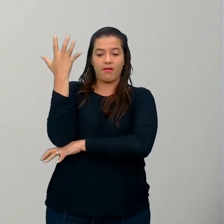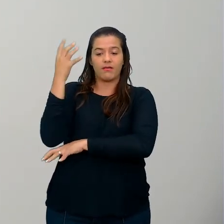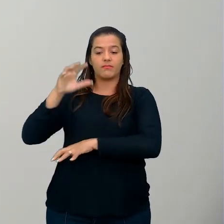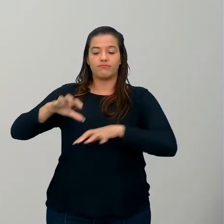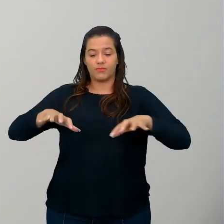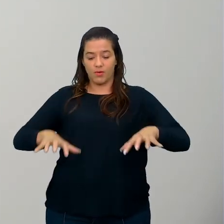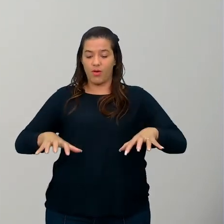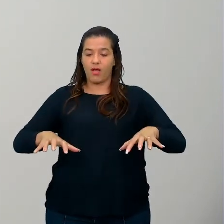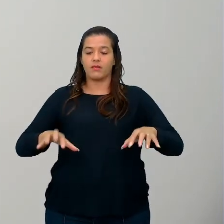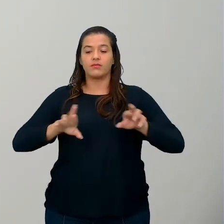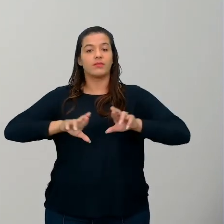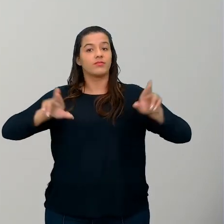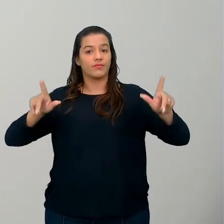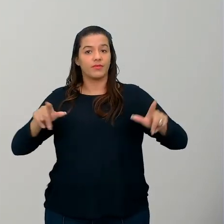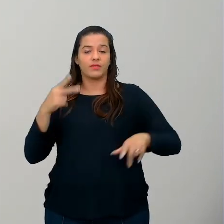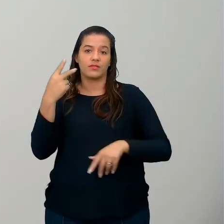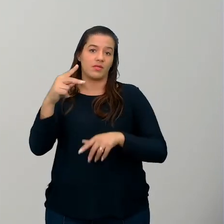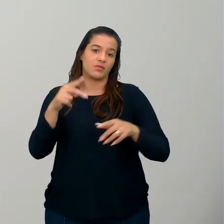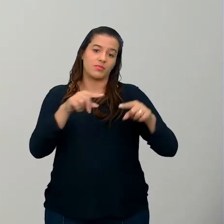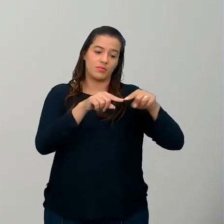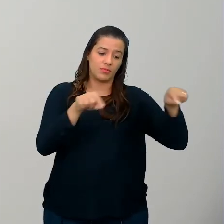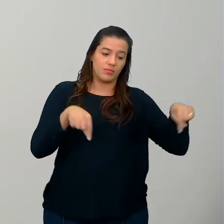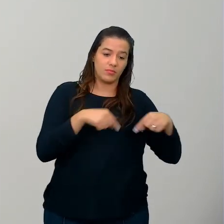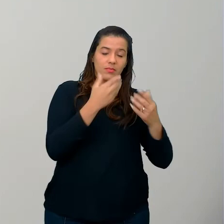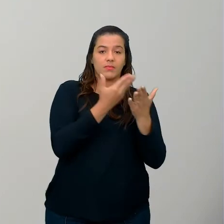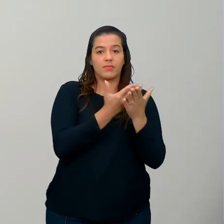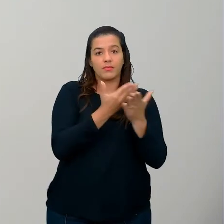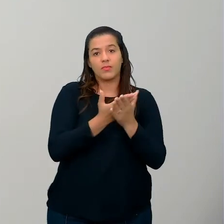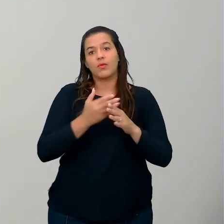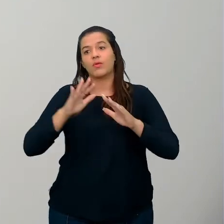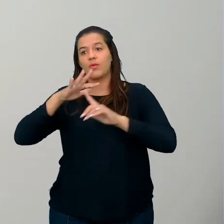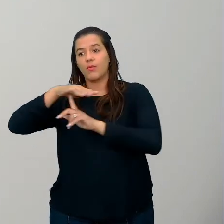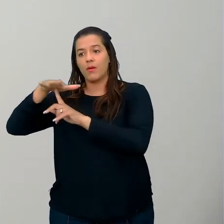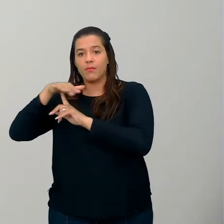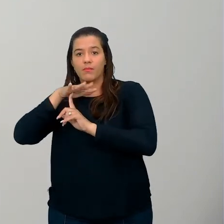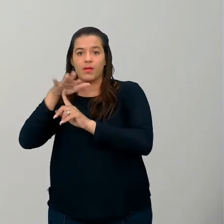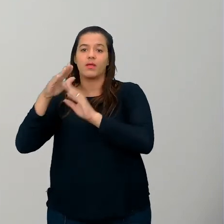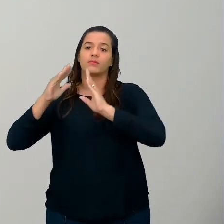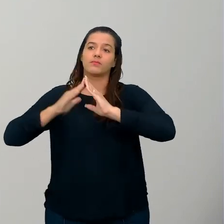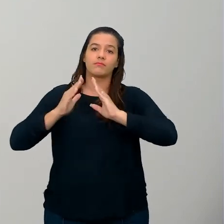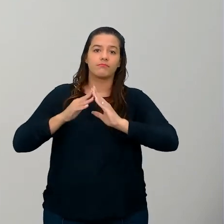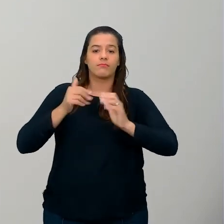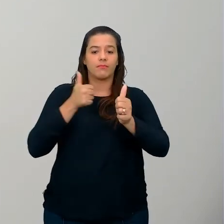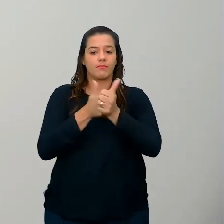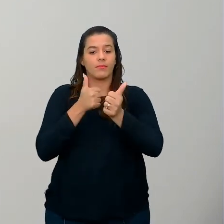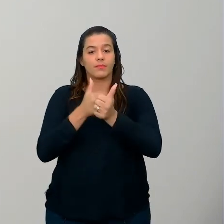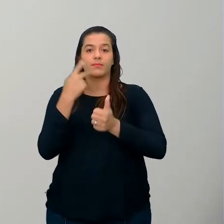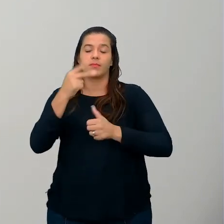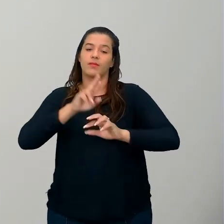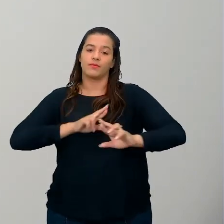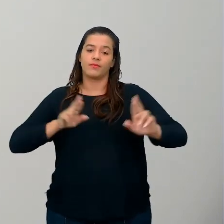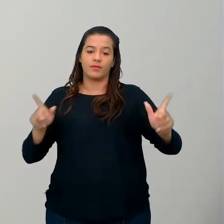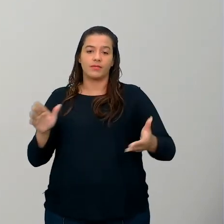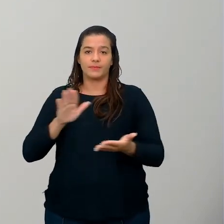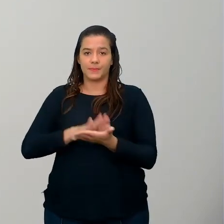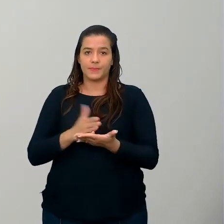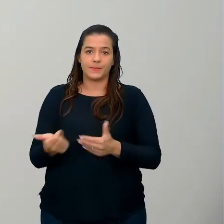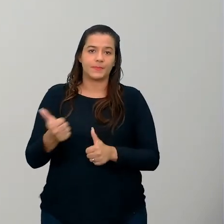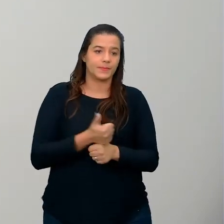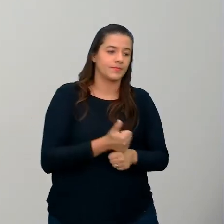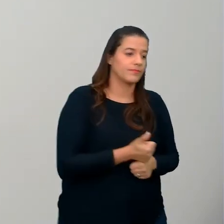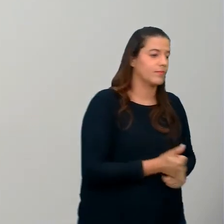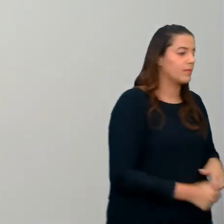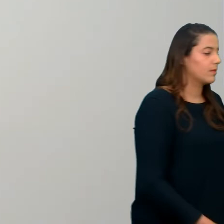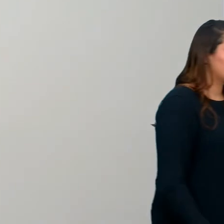aí no quintal da sua casa ou numa praça que tem aí perto da sua casa. Então aí a gente também vai conseguir